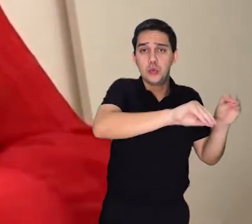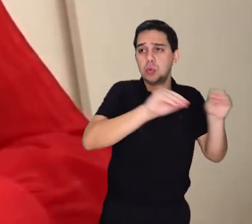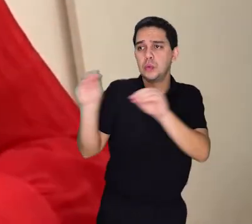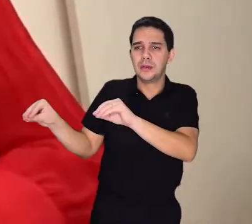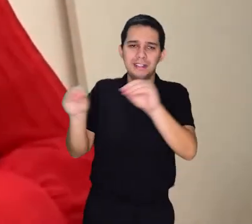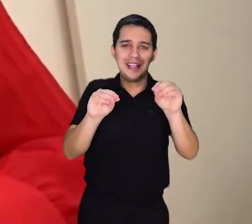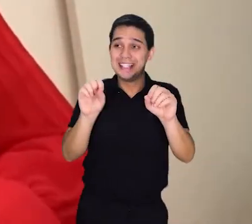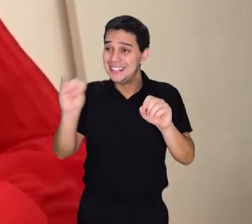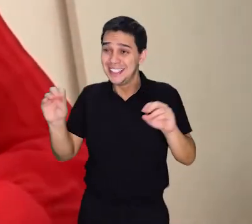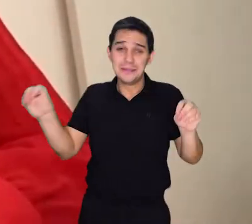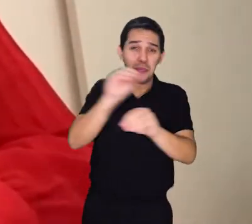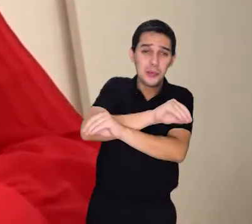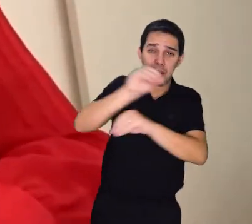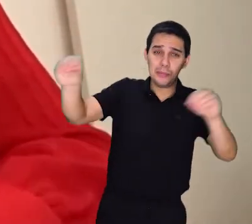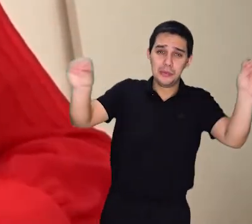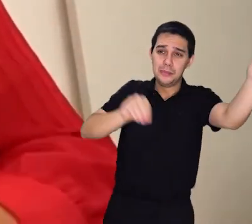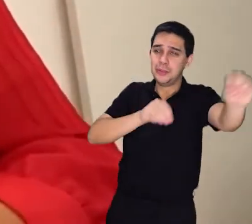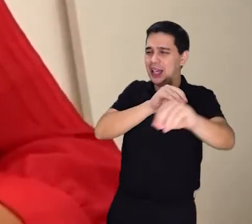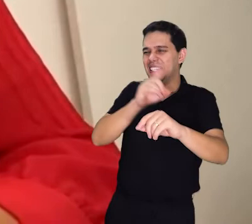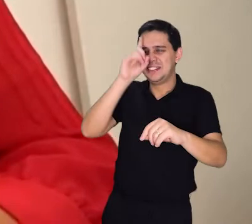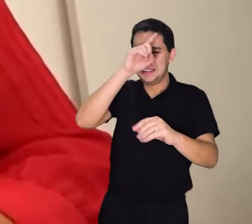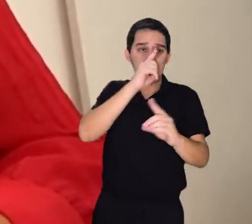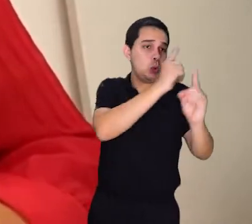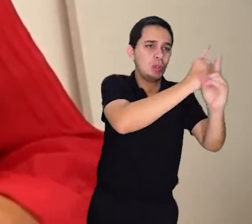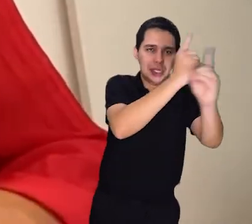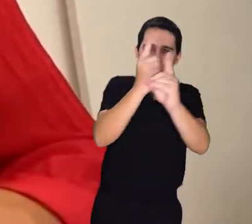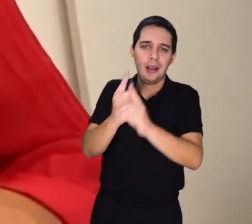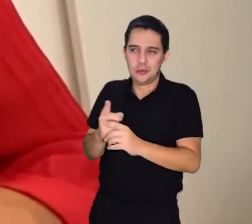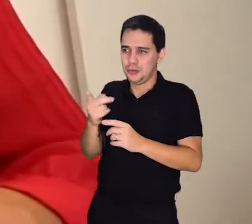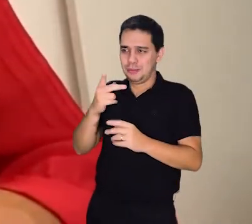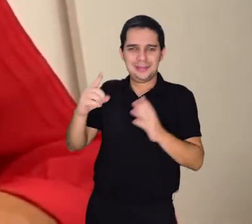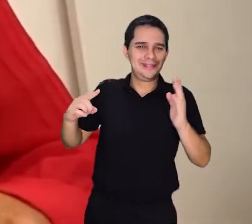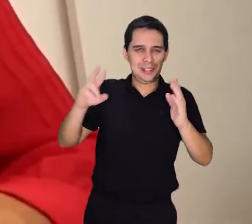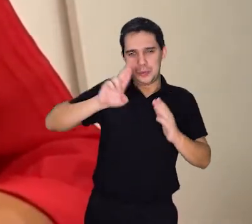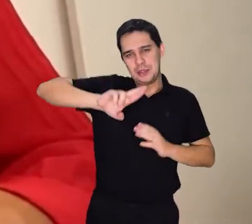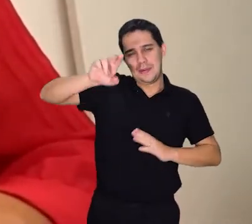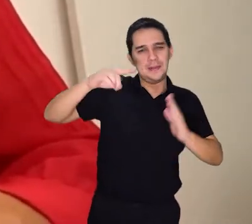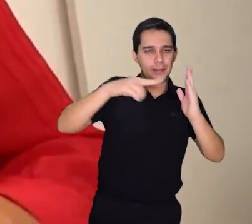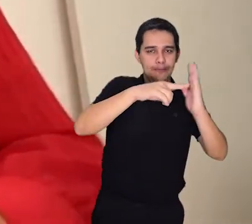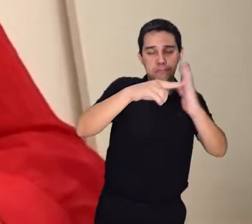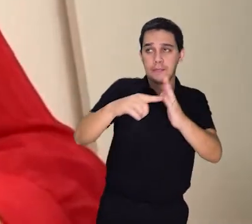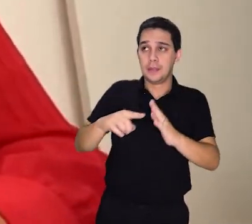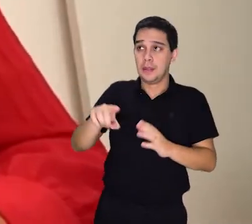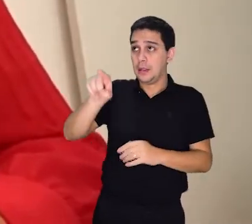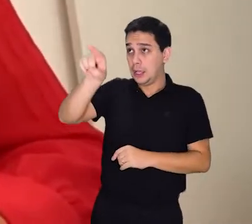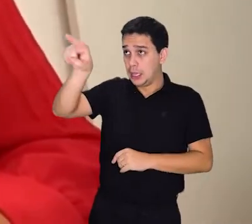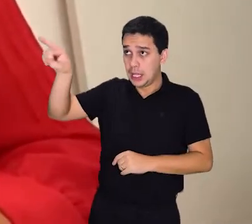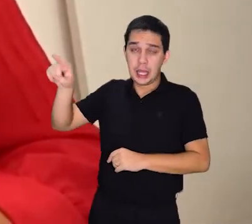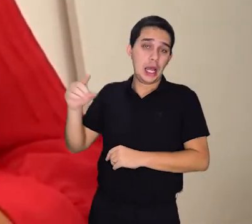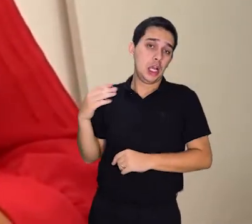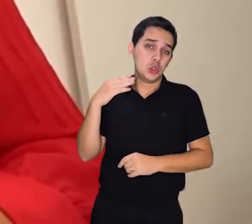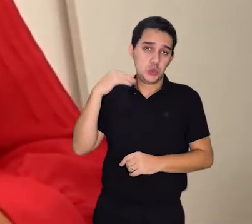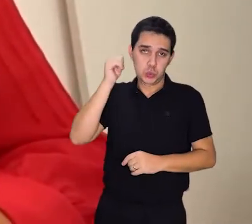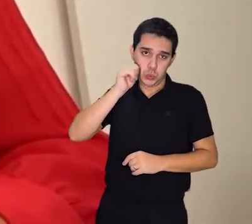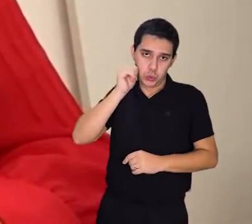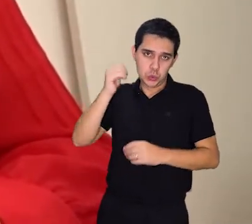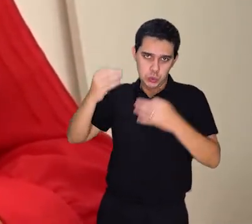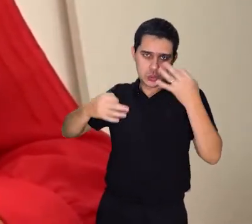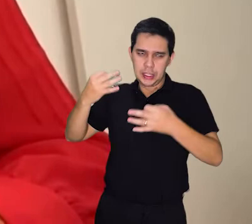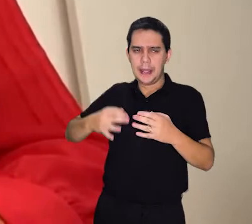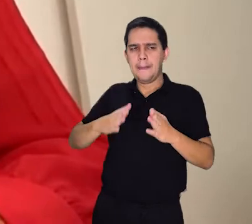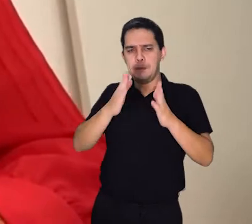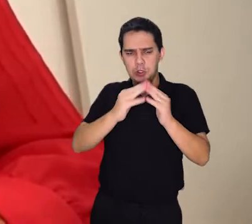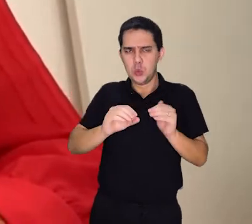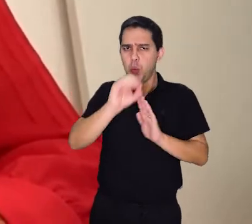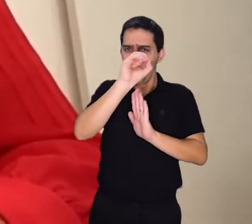tendo mais dificuldade de localizá-lo. Esse pedido, a juíza, antes de apreciar, determinou que um